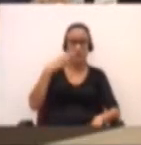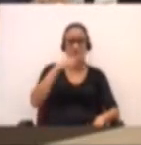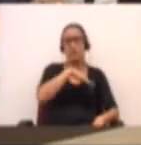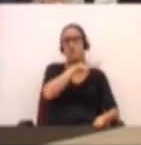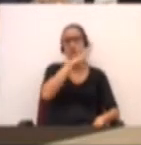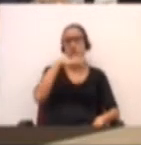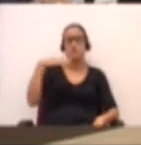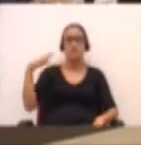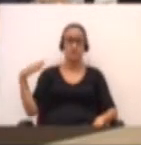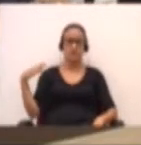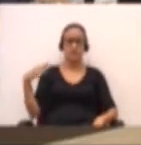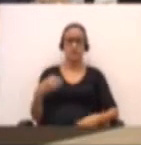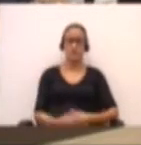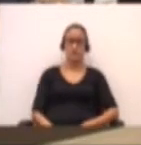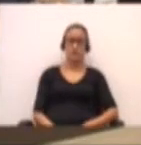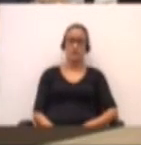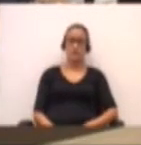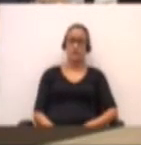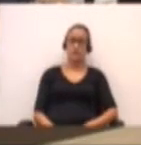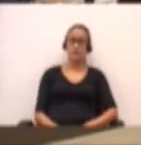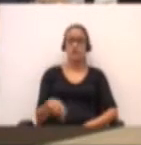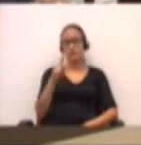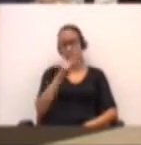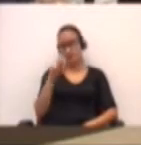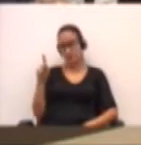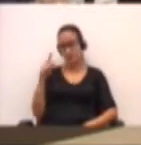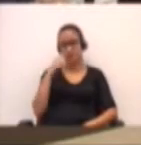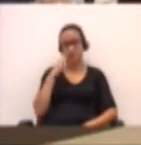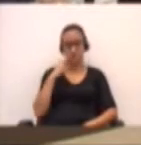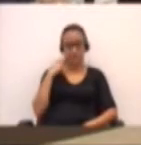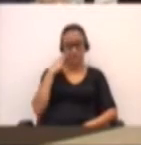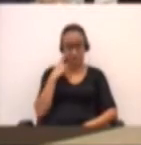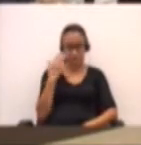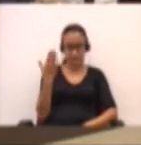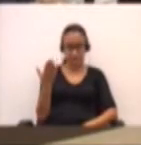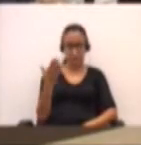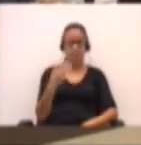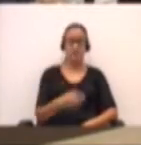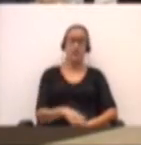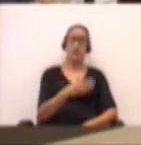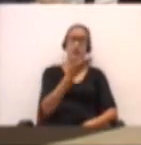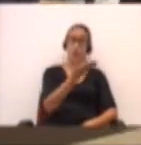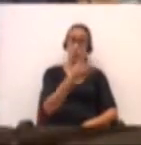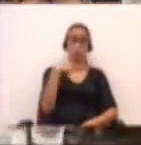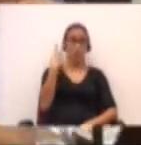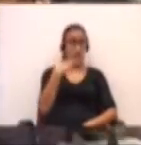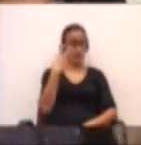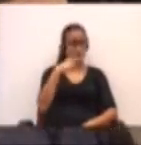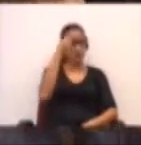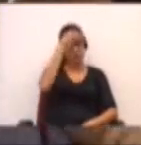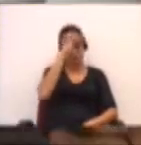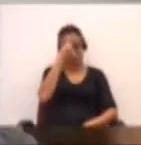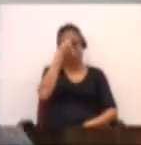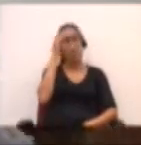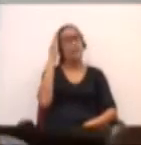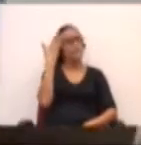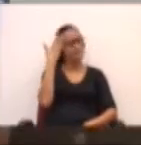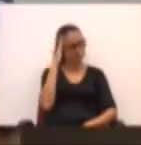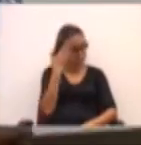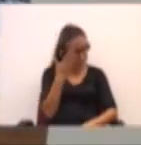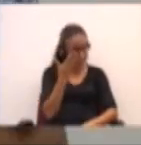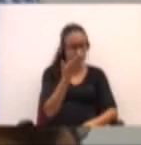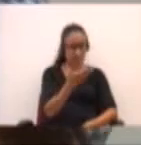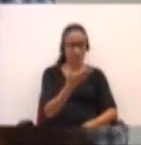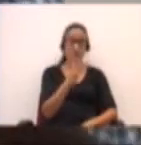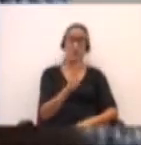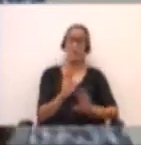Andrade. Presidente Newton, eu entendo perfeitamente a questão do vereador Jorge, mas eu queria dizer que